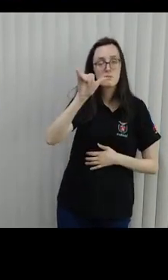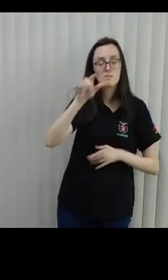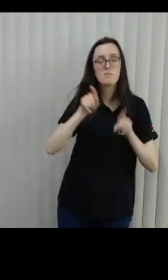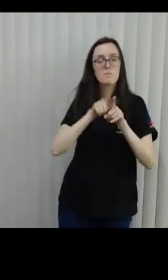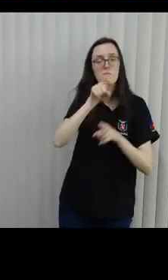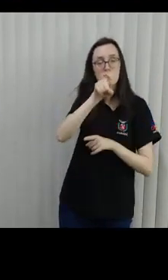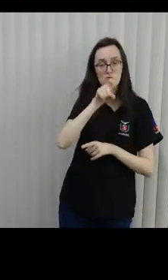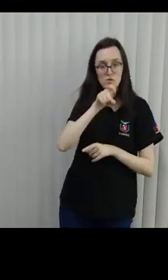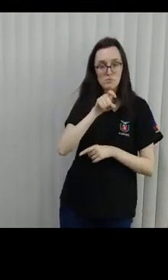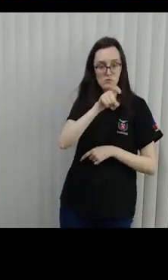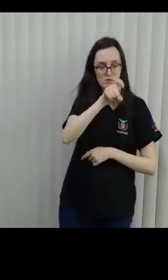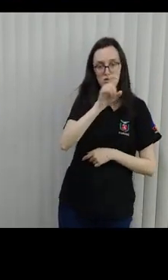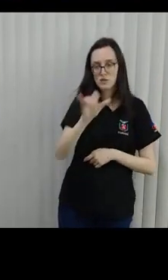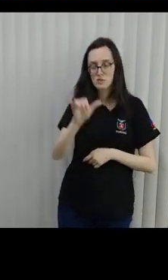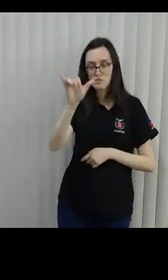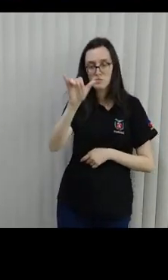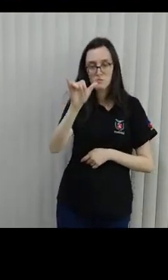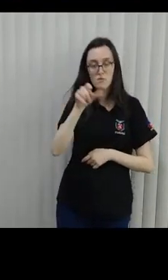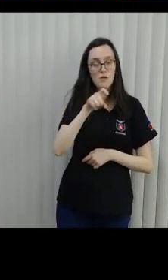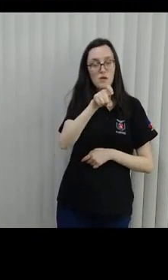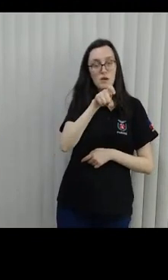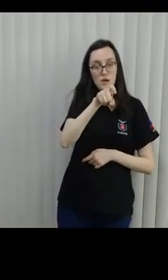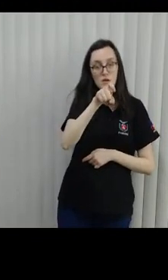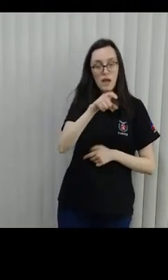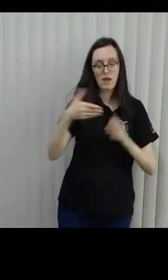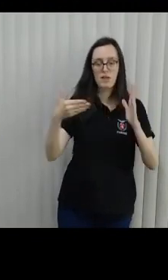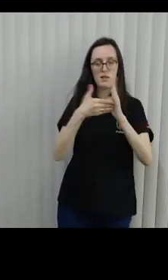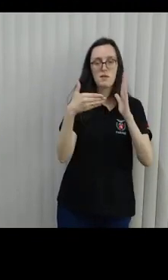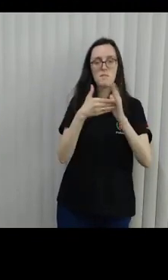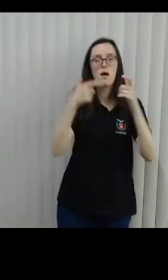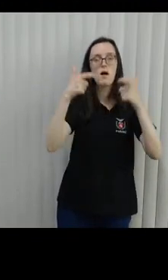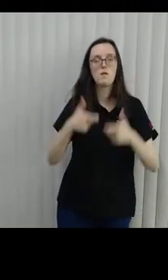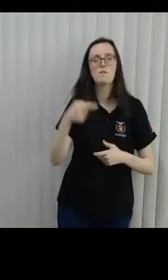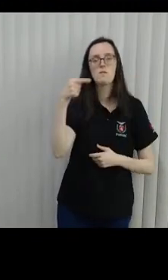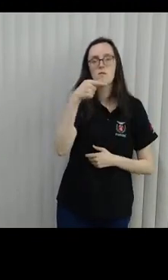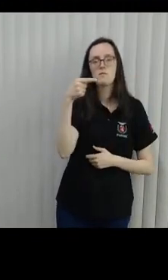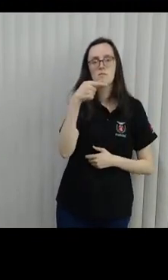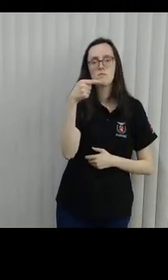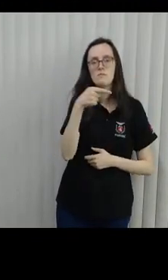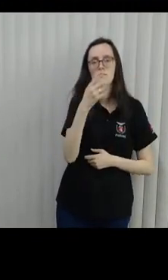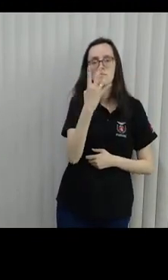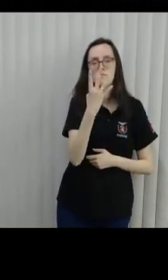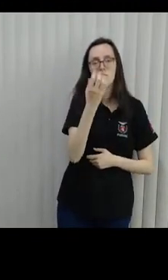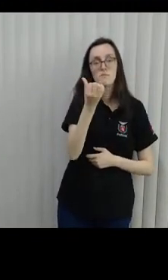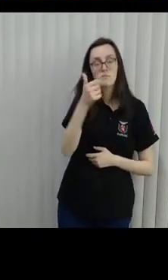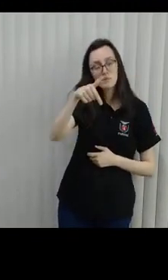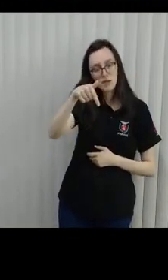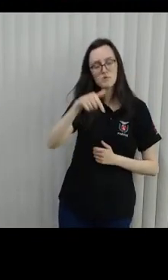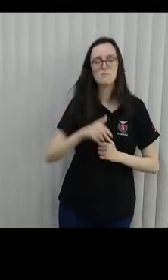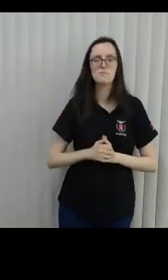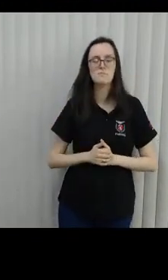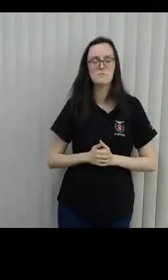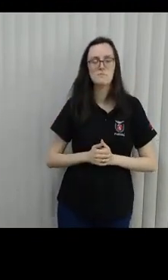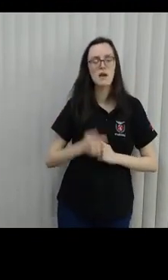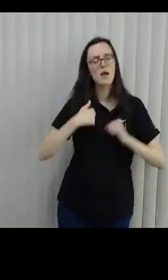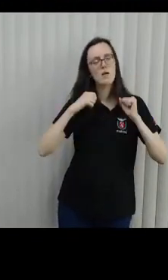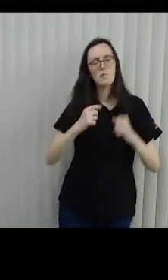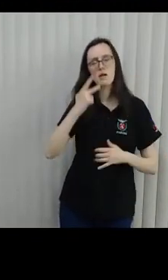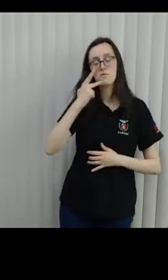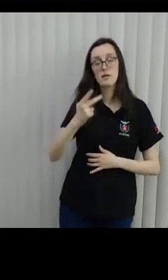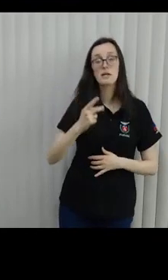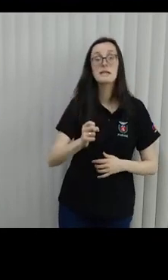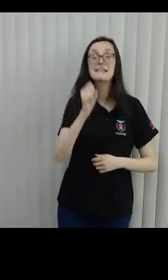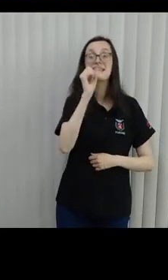Y. Repara que a posição X limite do nosso chão é menos 467. Então, eu posso falar assim, ó,